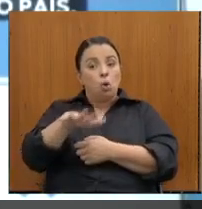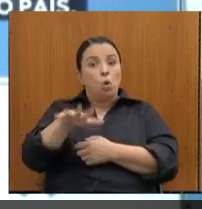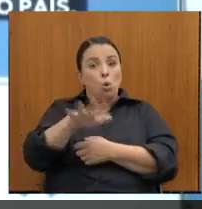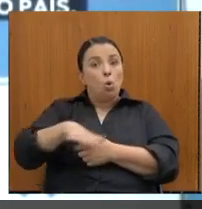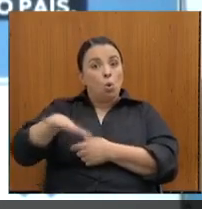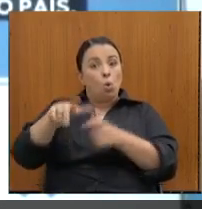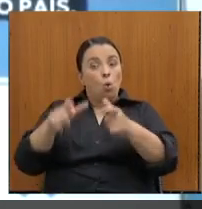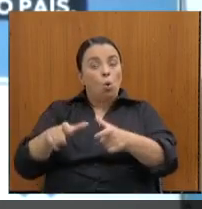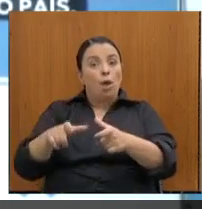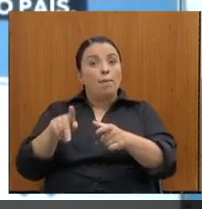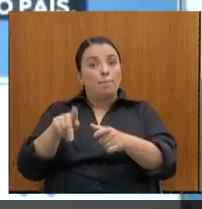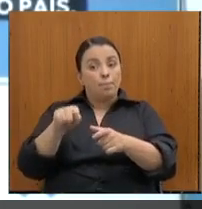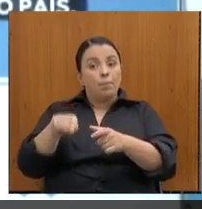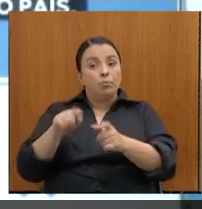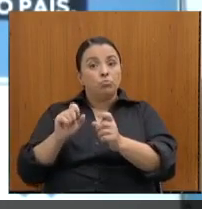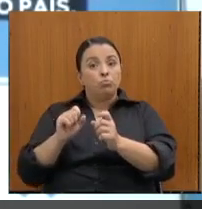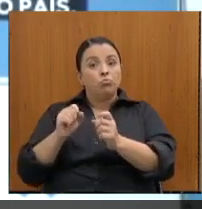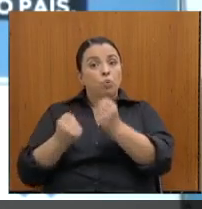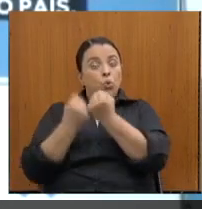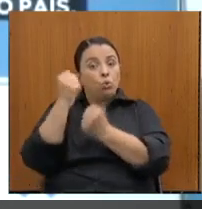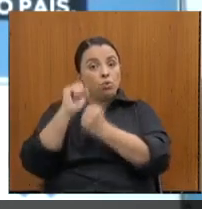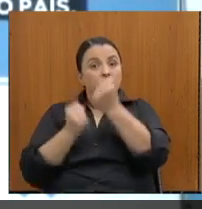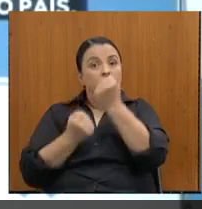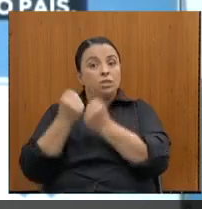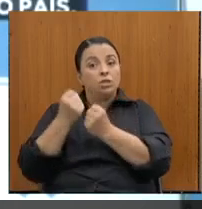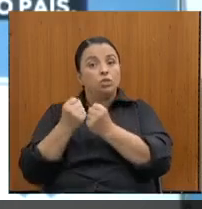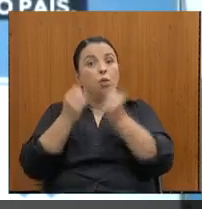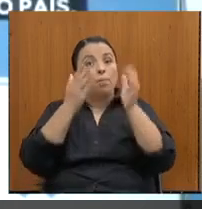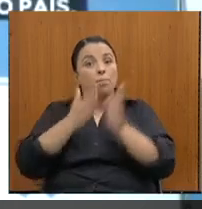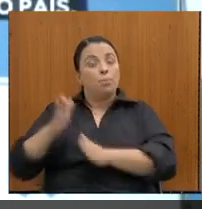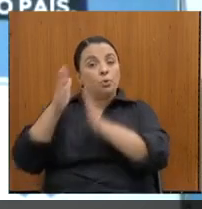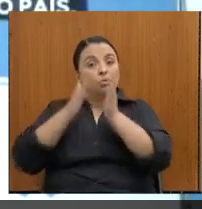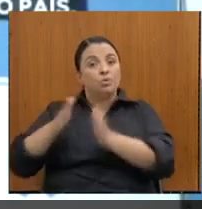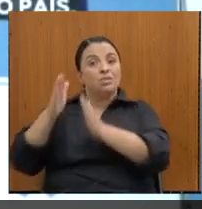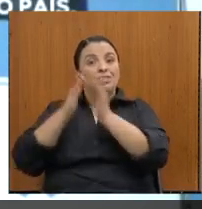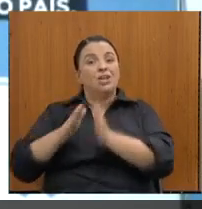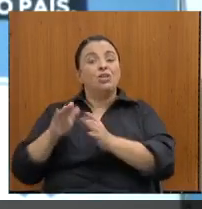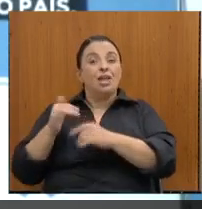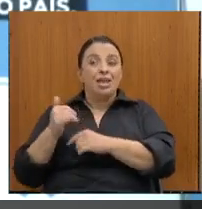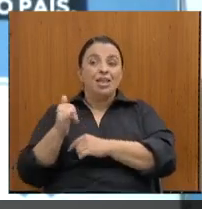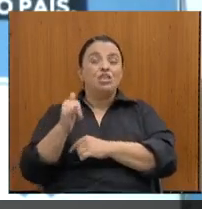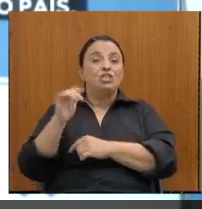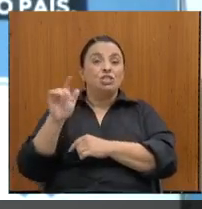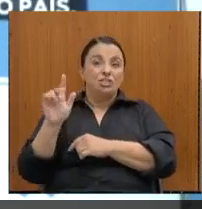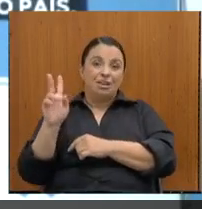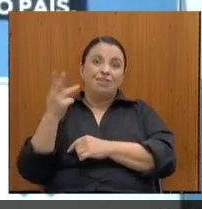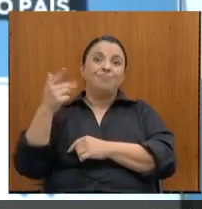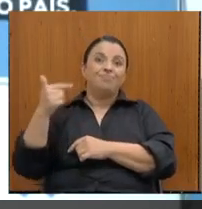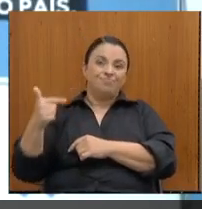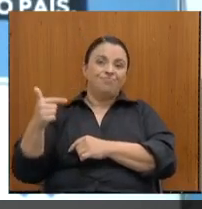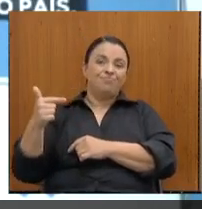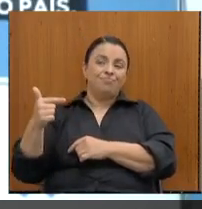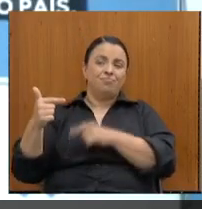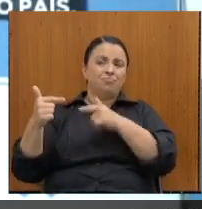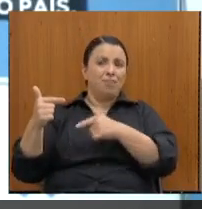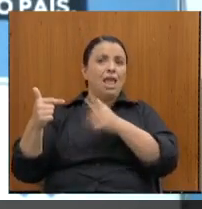e para diversos outros países a energia limpa sustentável